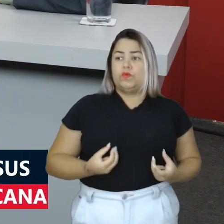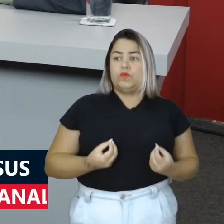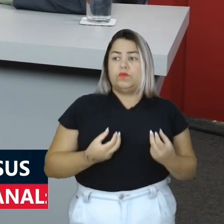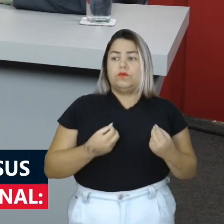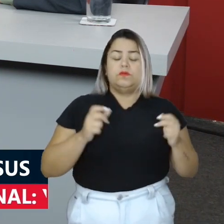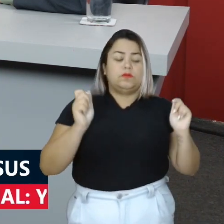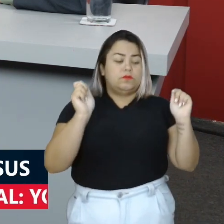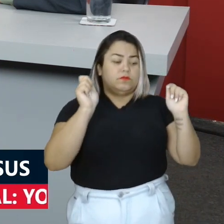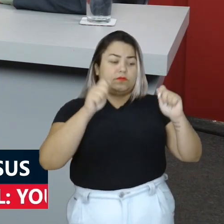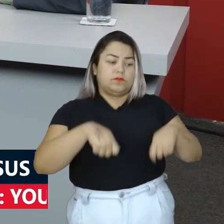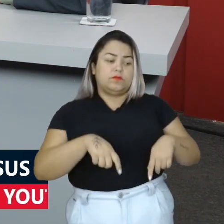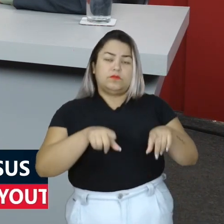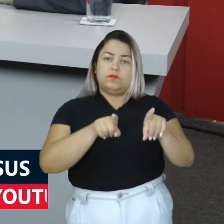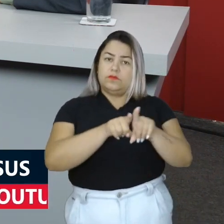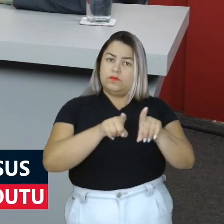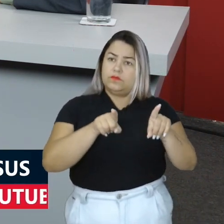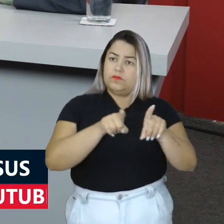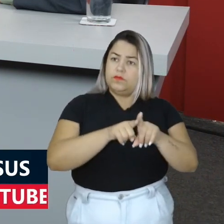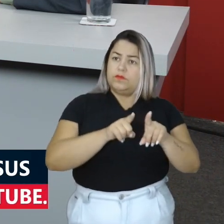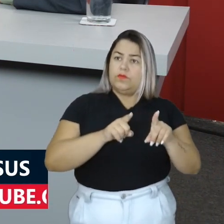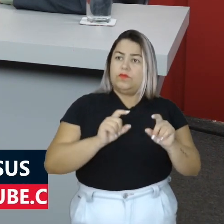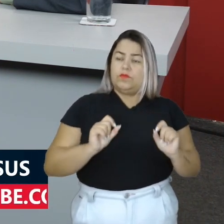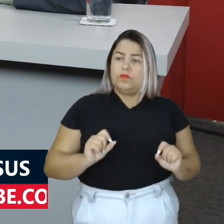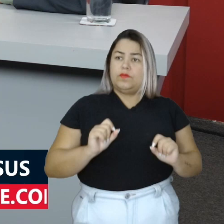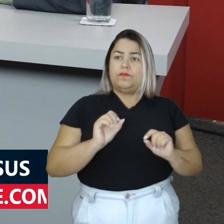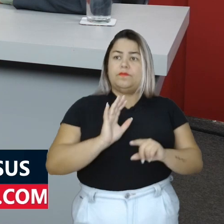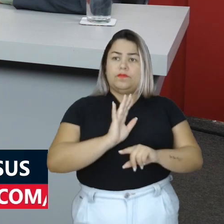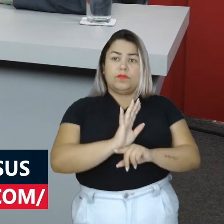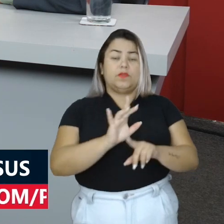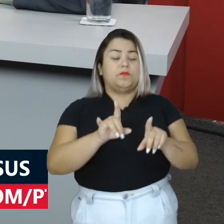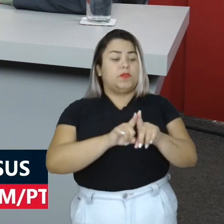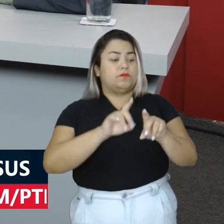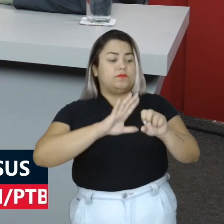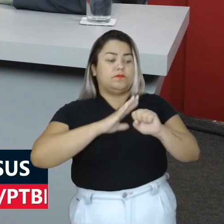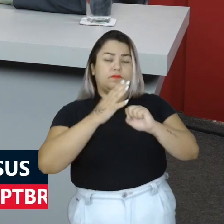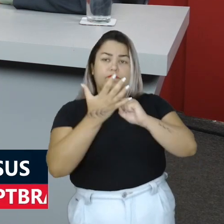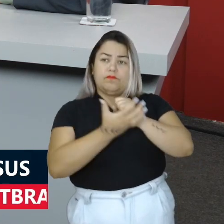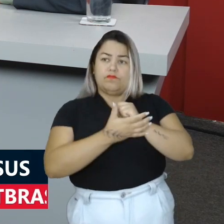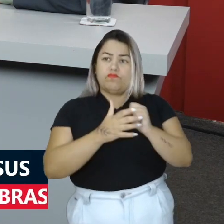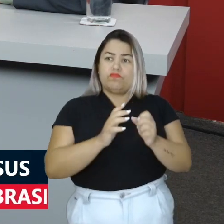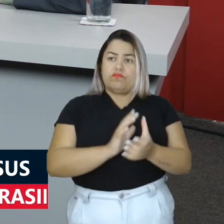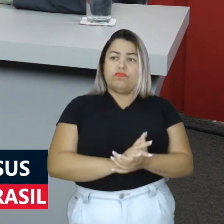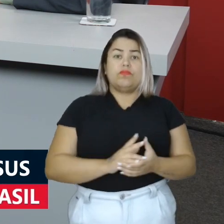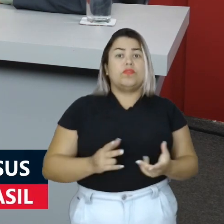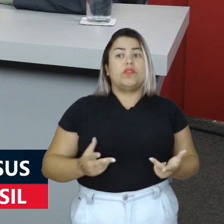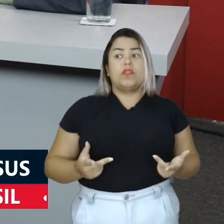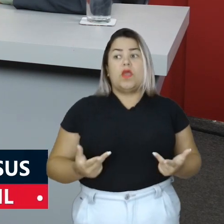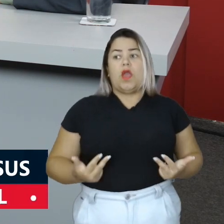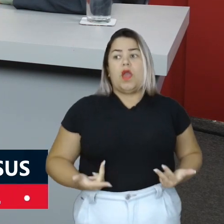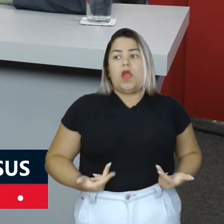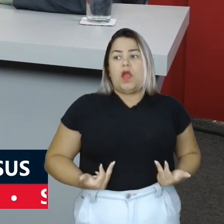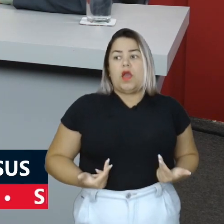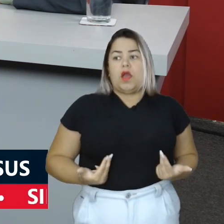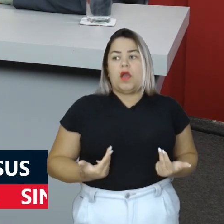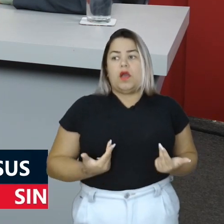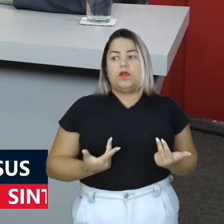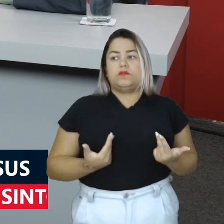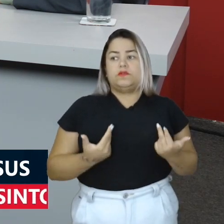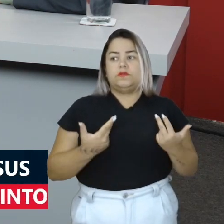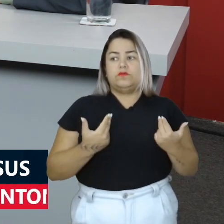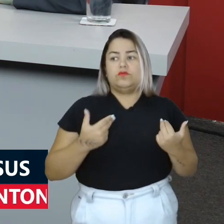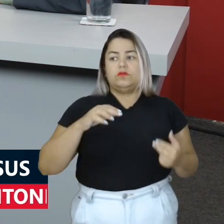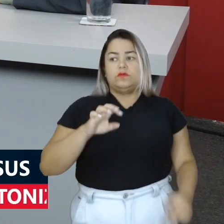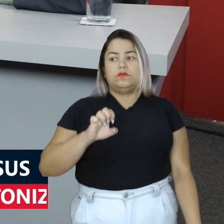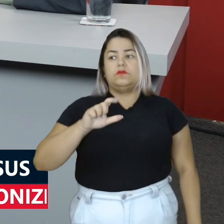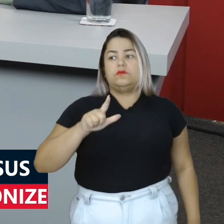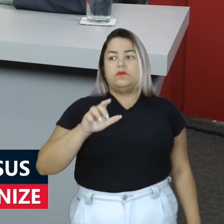Com certeza. Outro gargalo também que veio com a pandemia, né, foram as cirurgias eletivas, tudo isso foi sendo